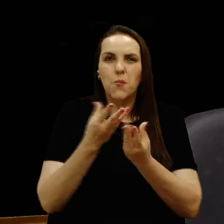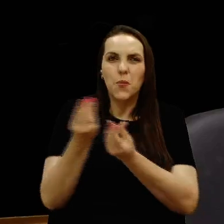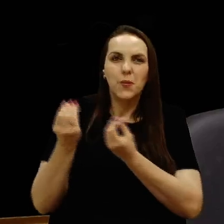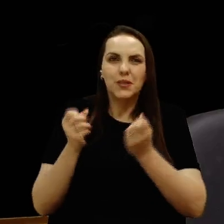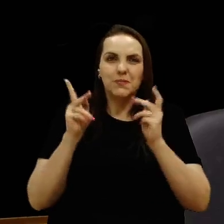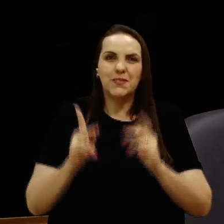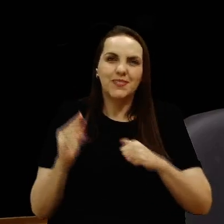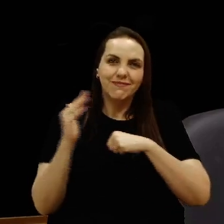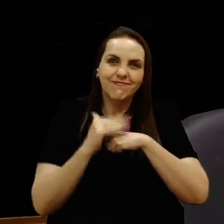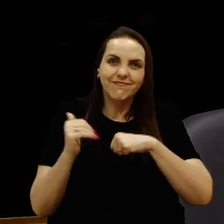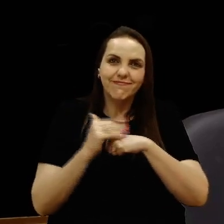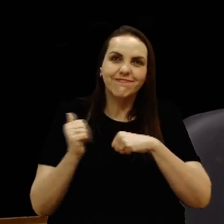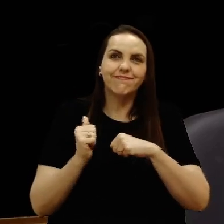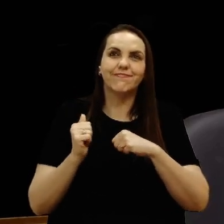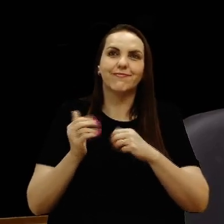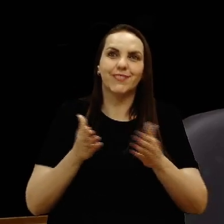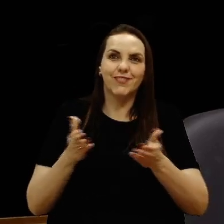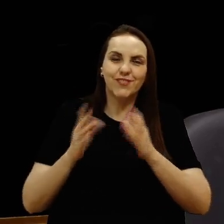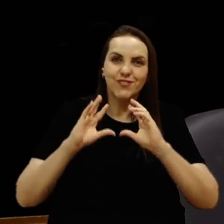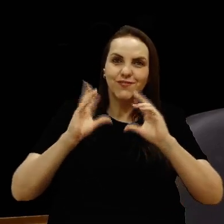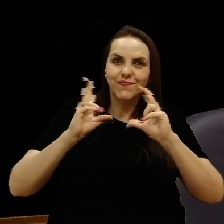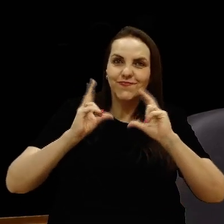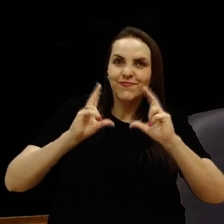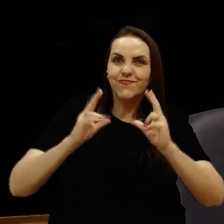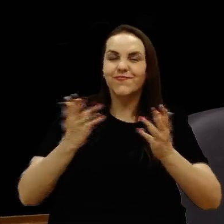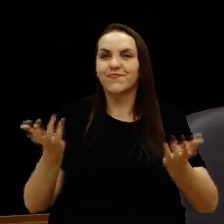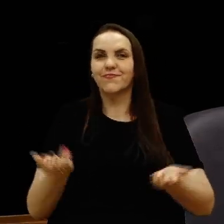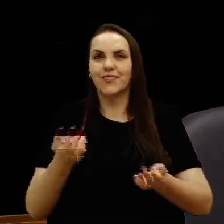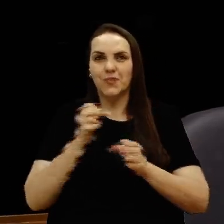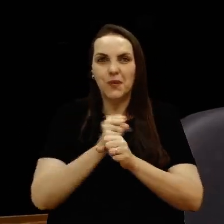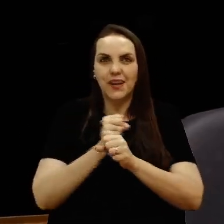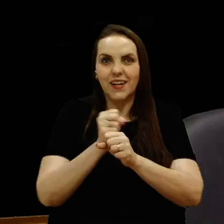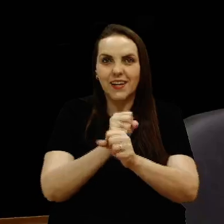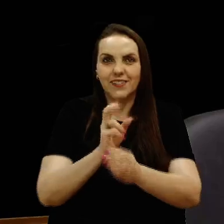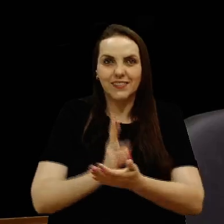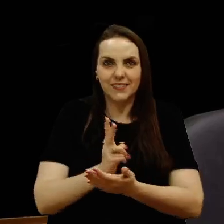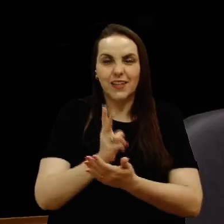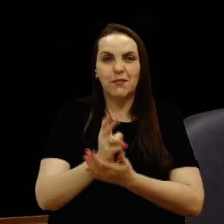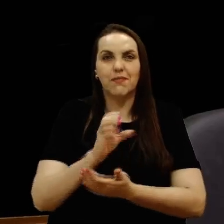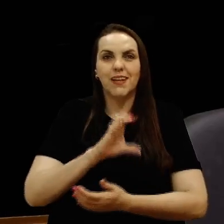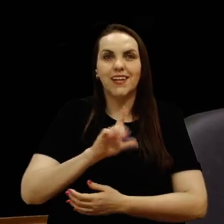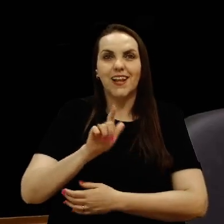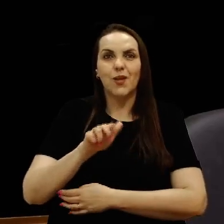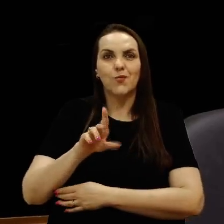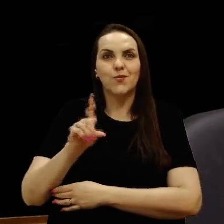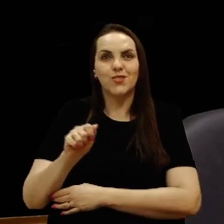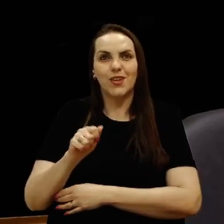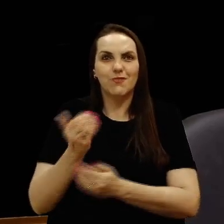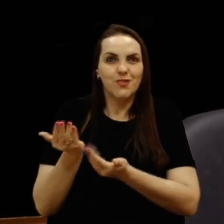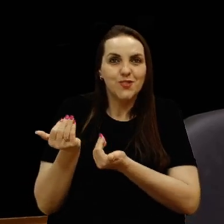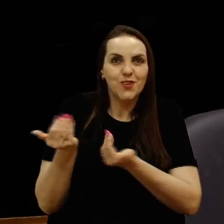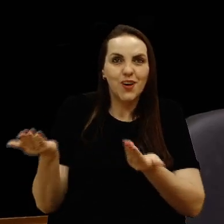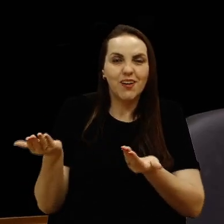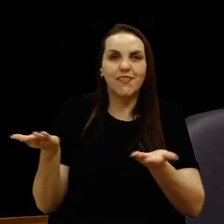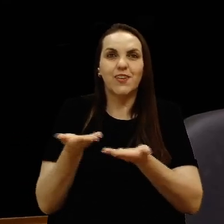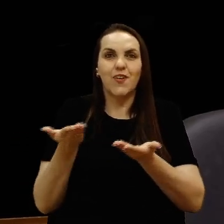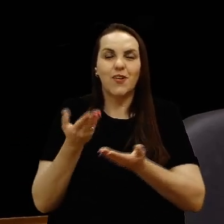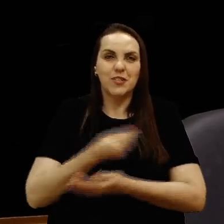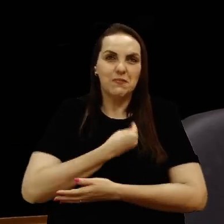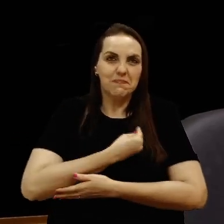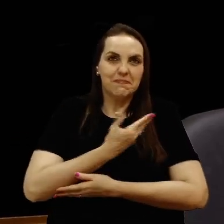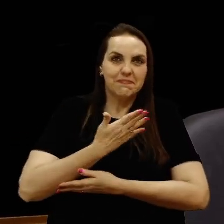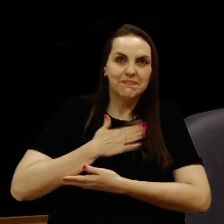que joga o nosso torneio de vôlei anualmente. E a Cláudia fez parte dessa juventude, hoje faz parte da minha vida por ser uma